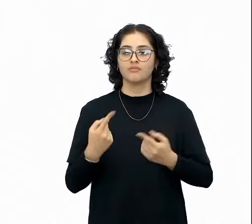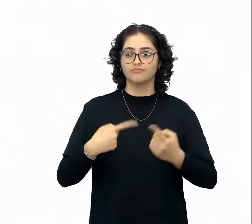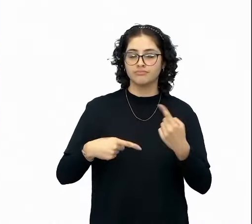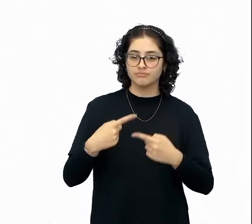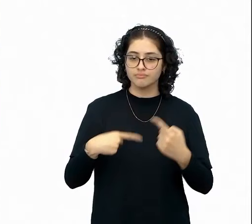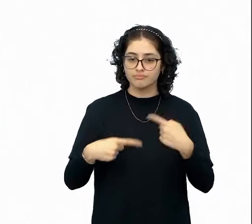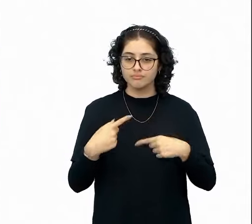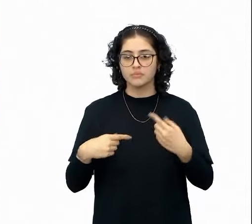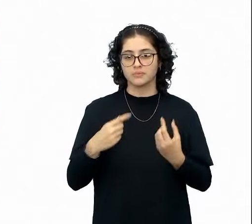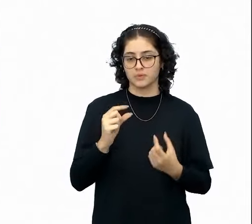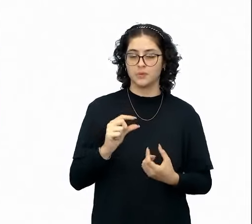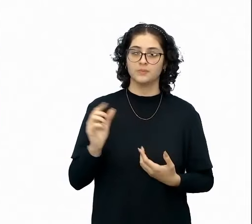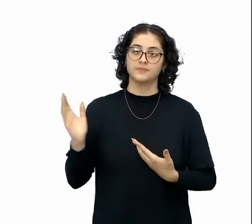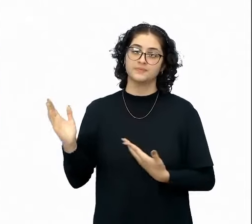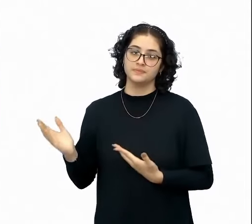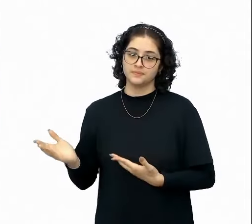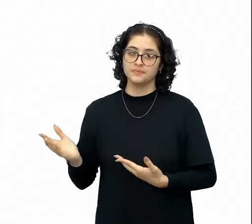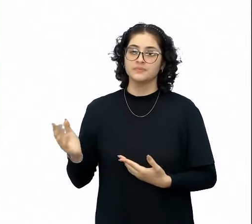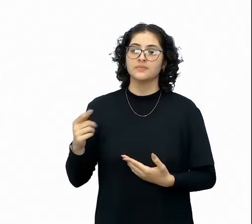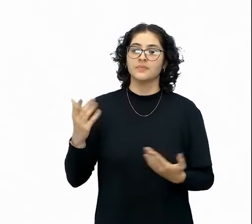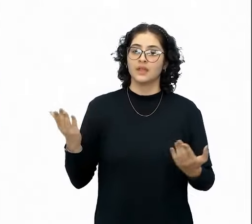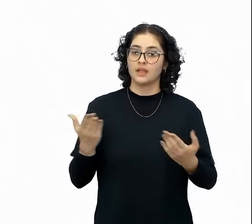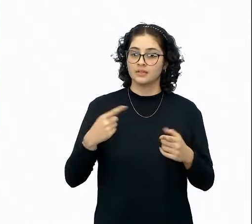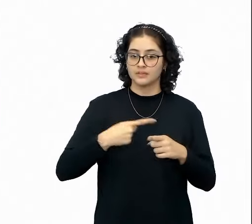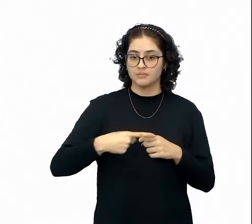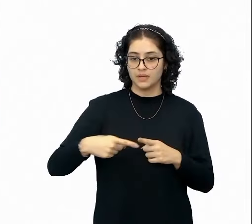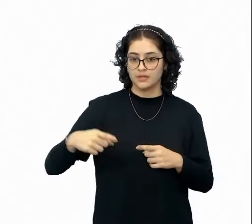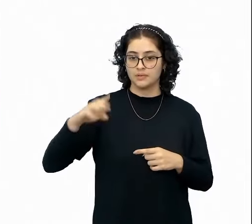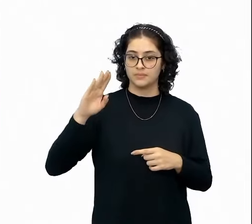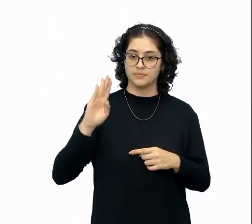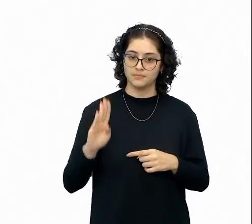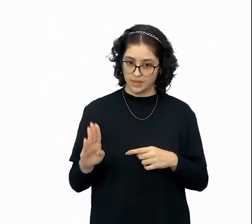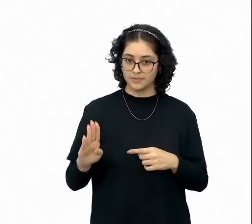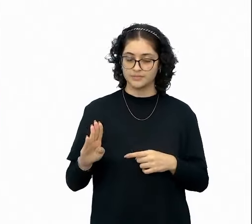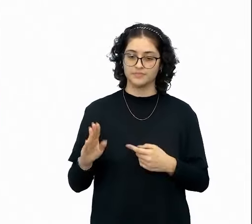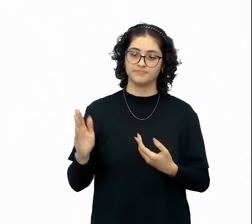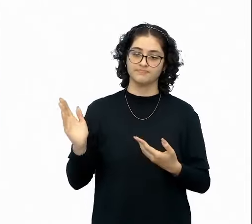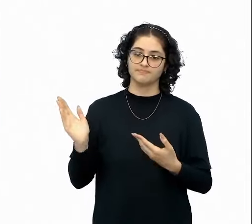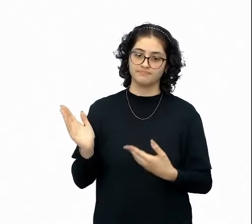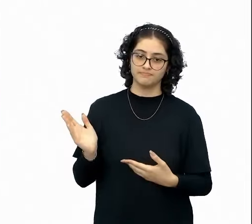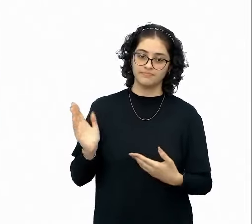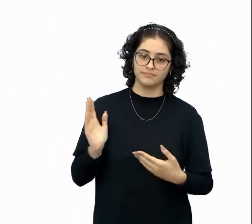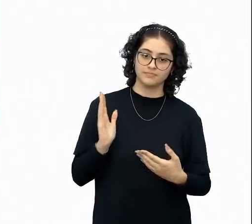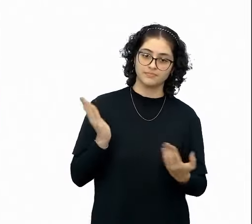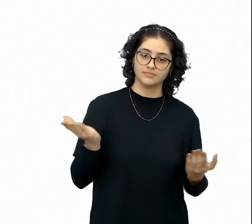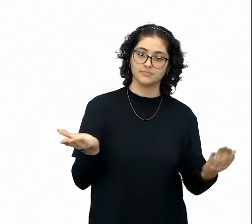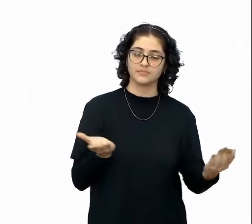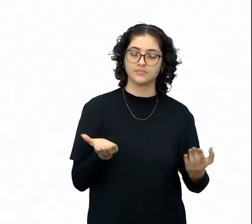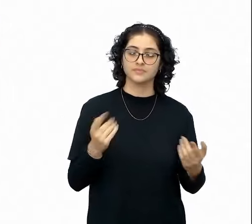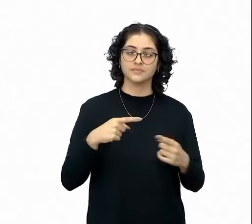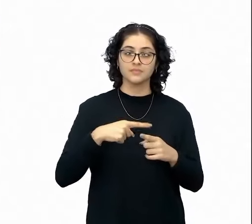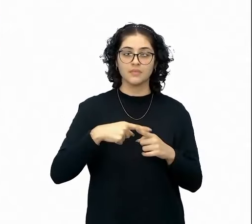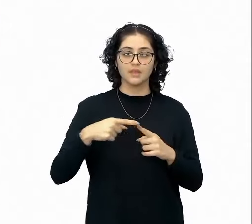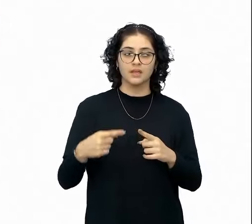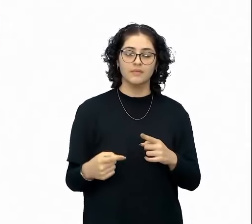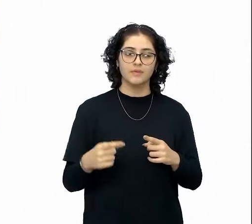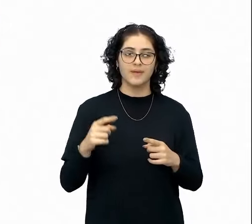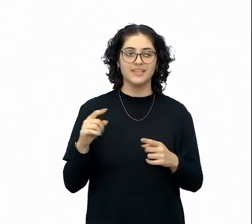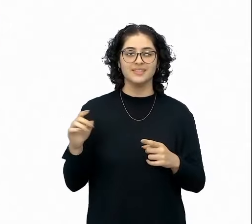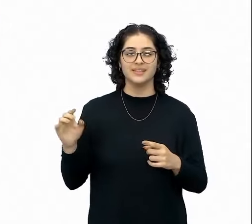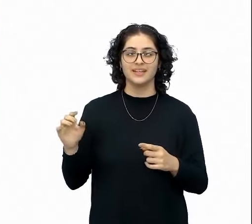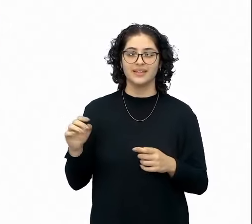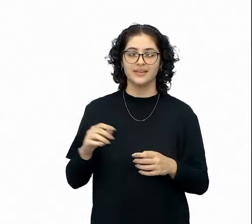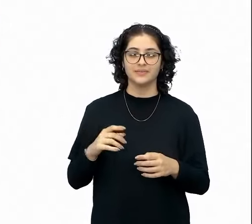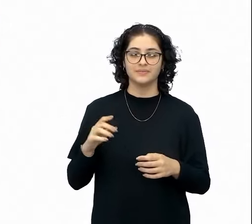aqui. Nós estamos hoje na semana B, como nós já comentamos, até esse bimestre nós temos esta